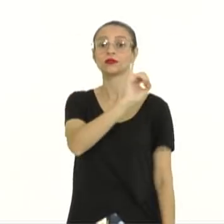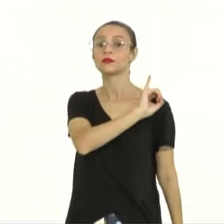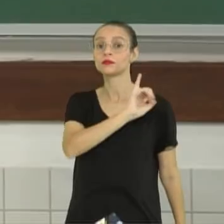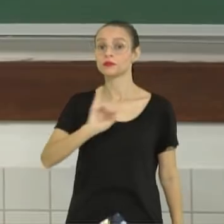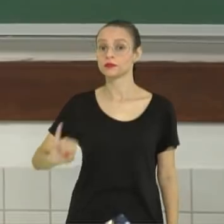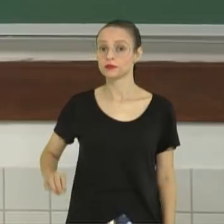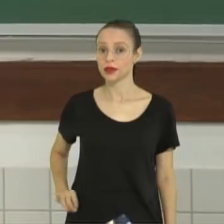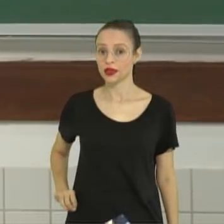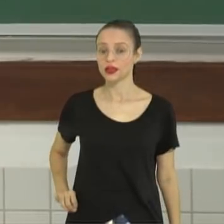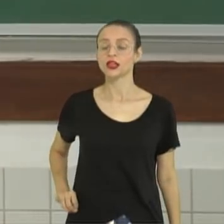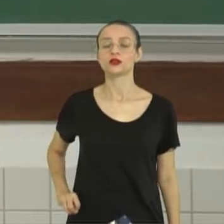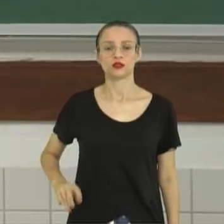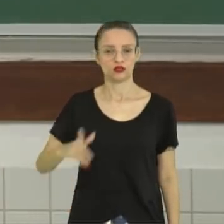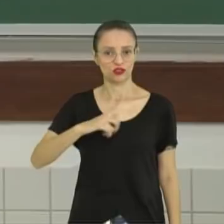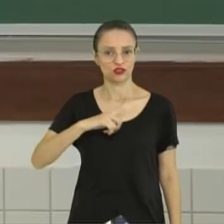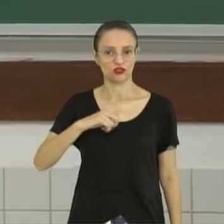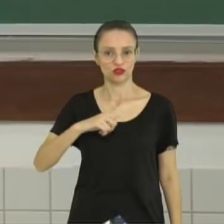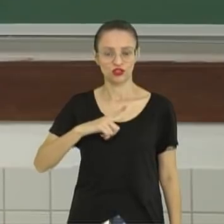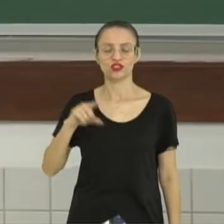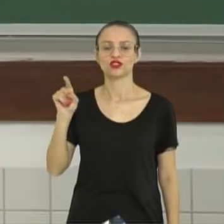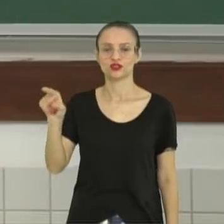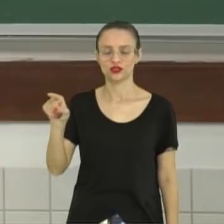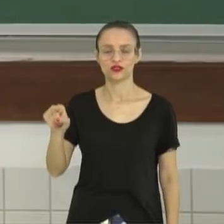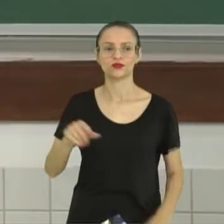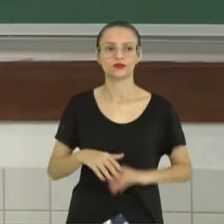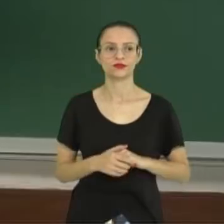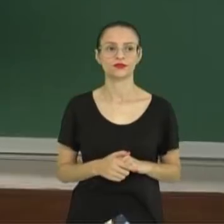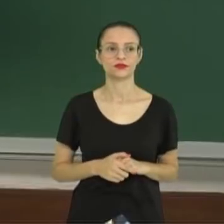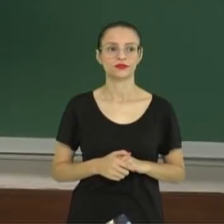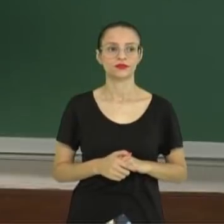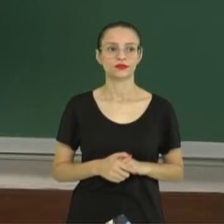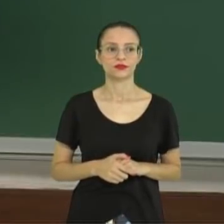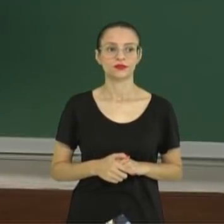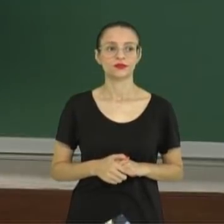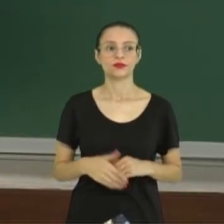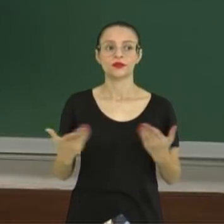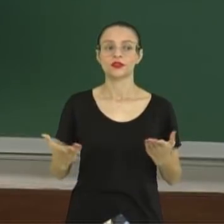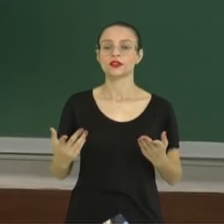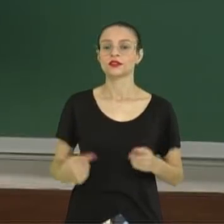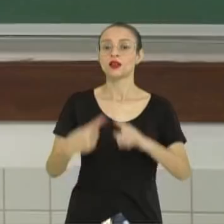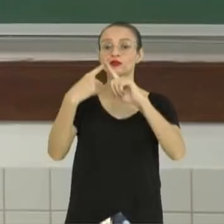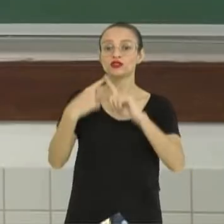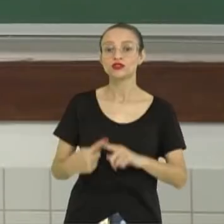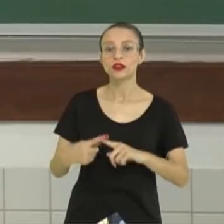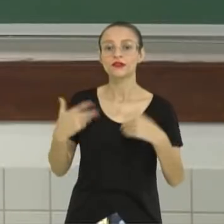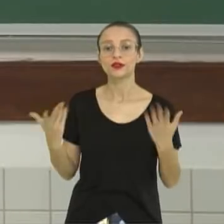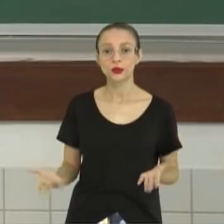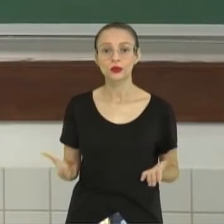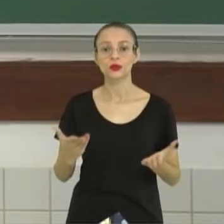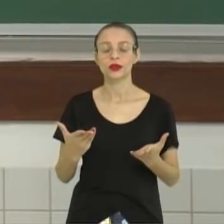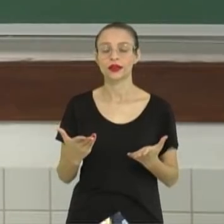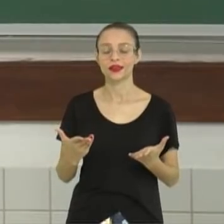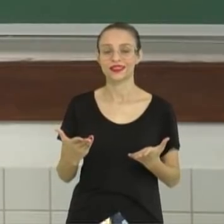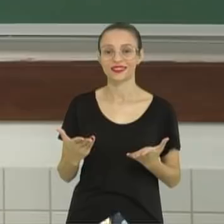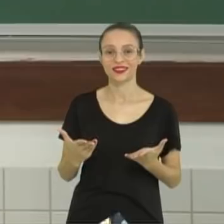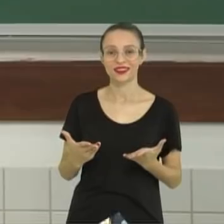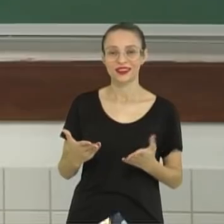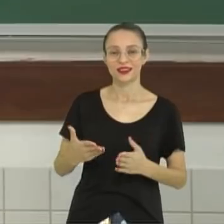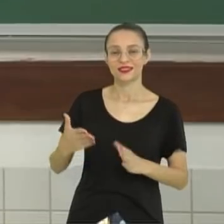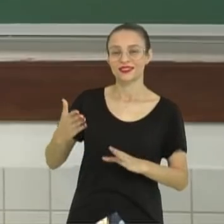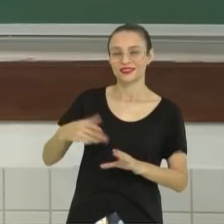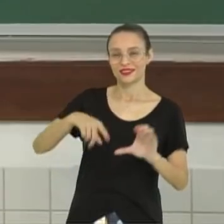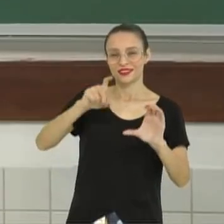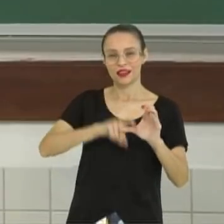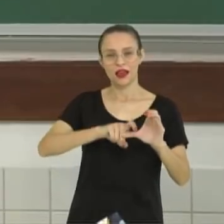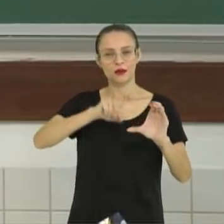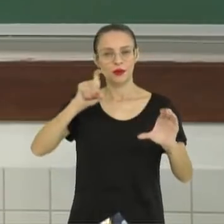dividido entre reinos e impérios africanos. Então, os desafios que a África encontrou depois da descolonização, no